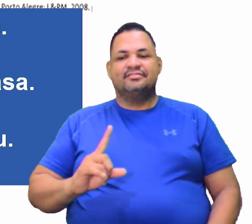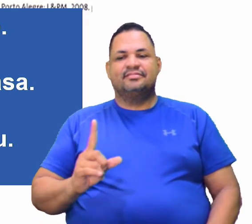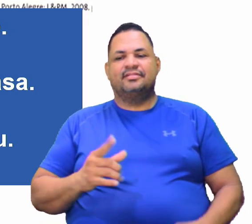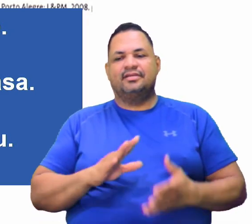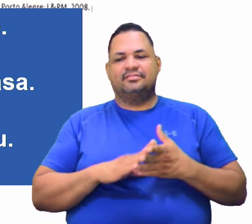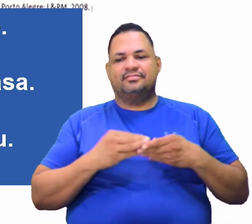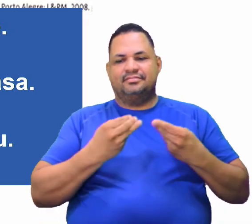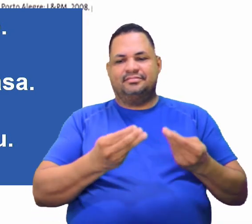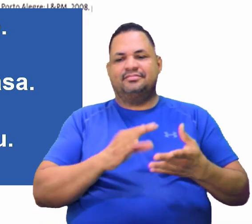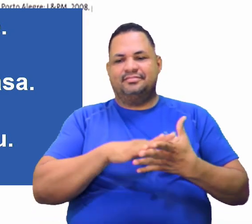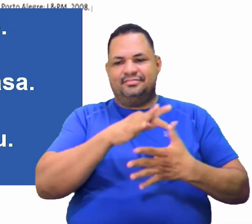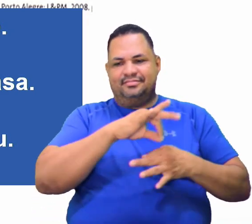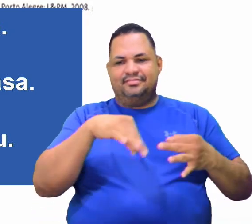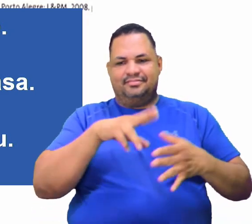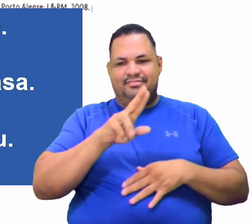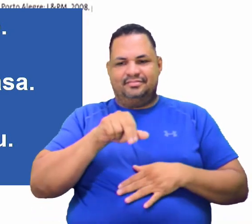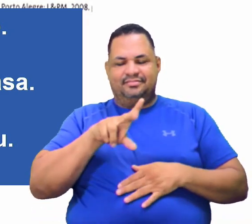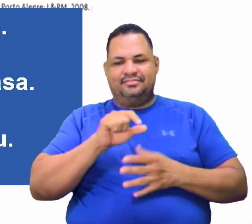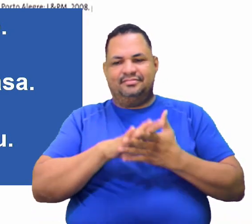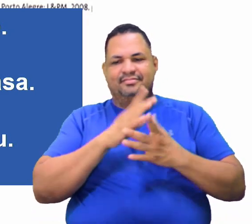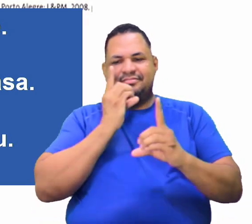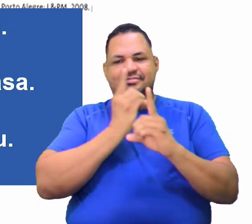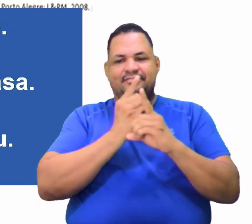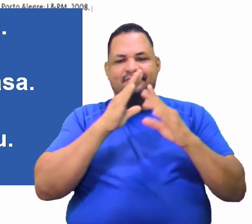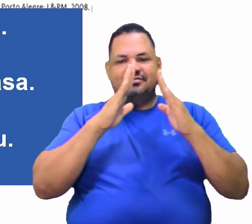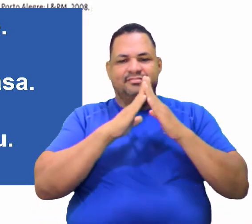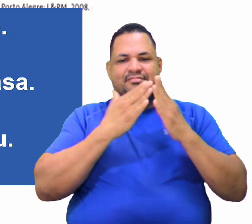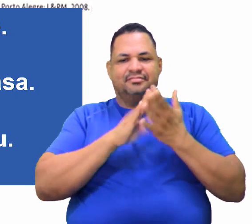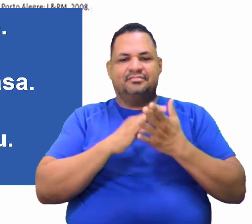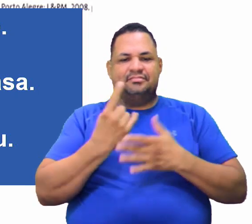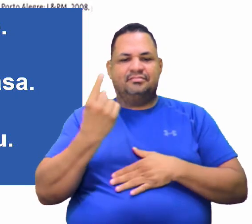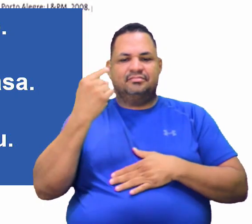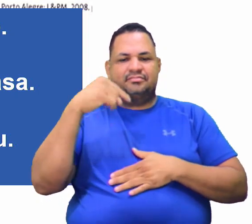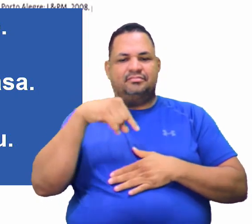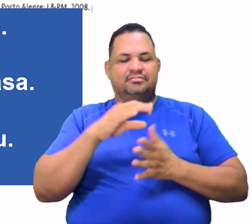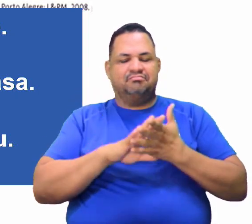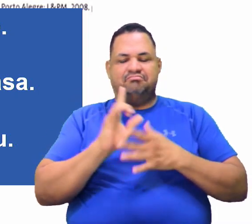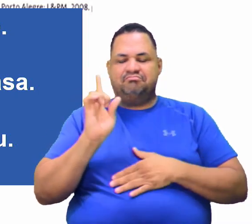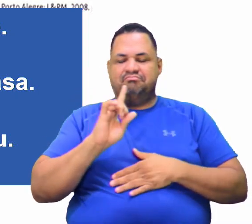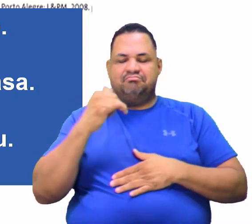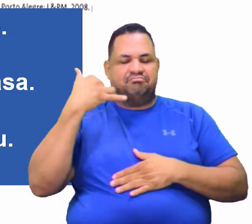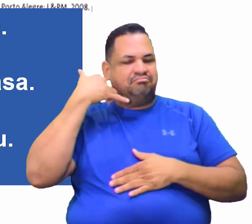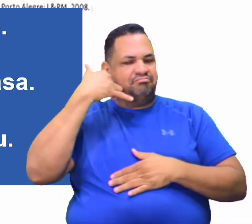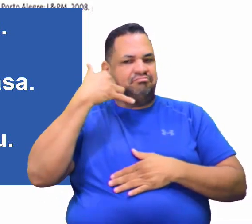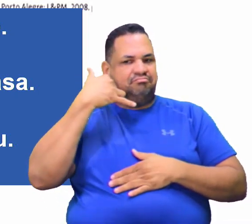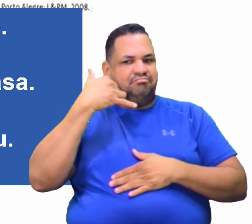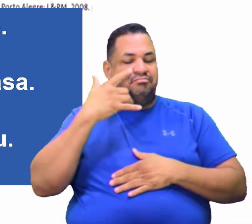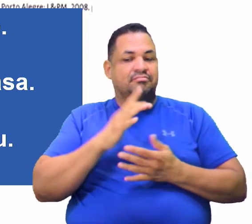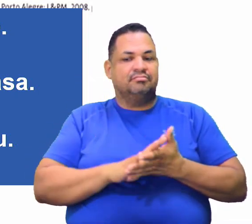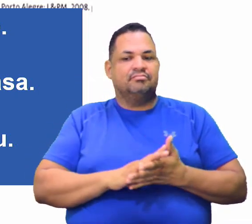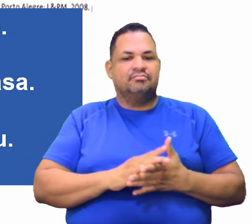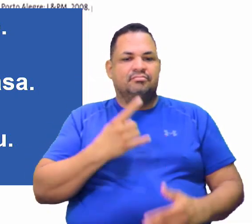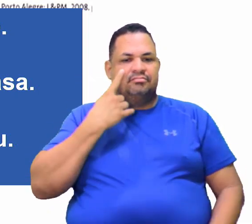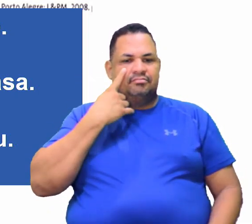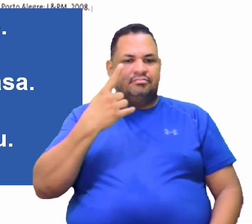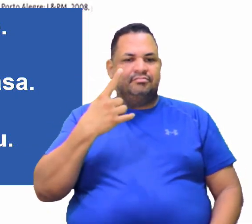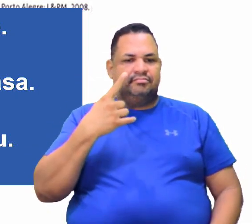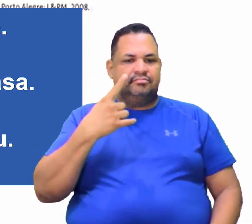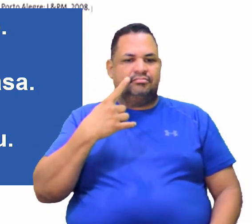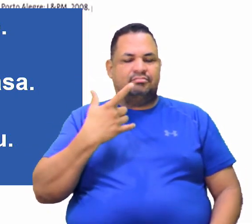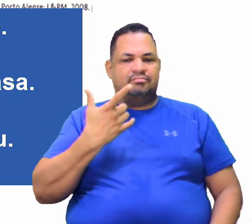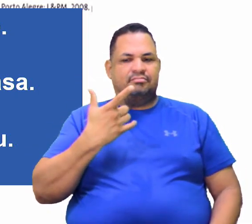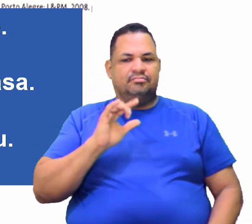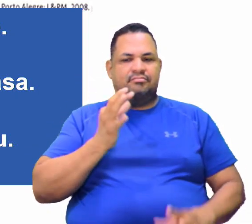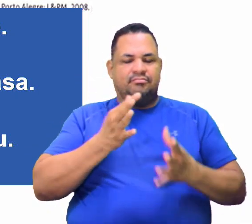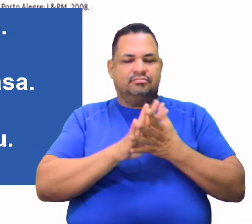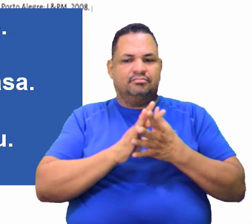presente, nunca o encontrarei em casa, nunca veio e nem me telefonou. Presta atenção aqui, amadinho. Então, a